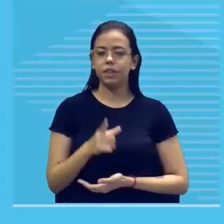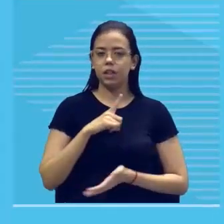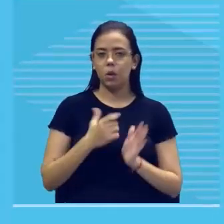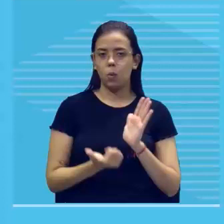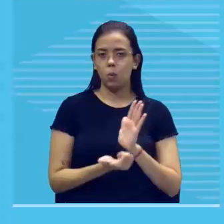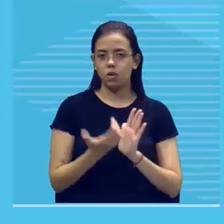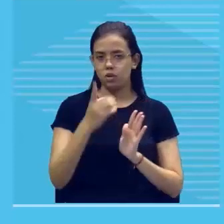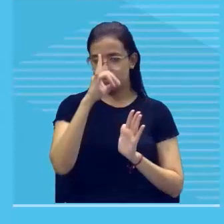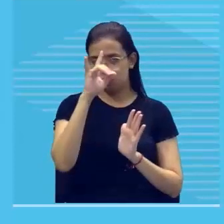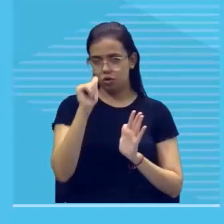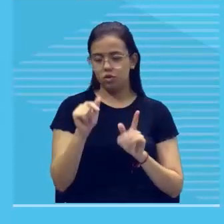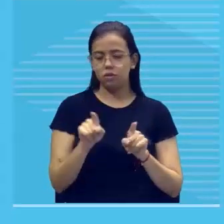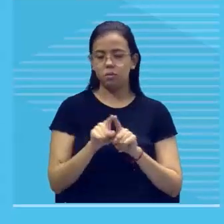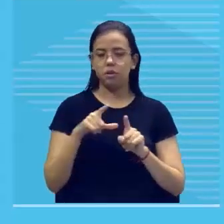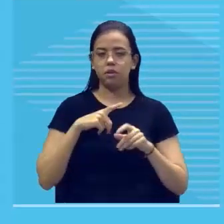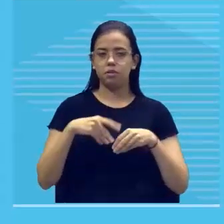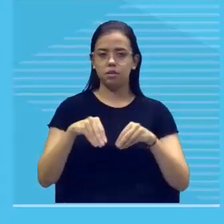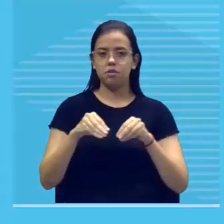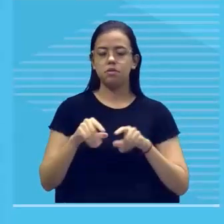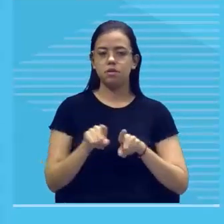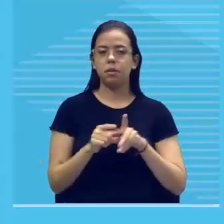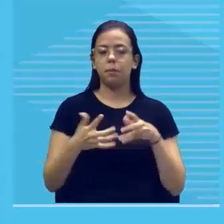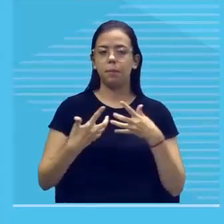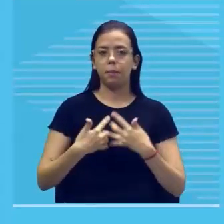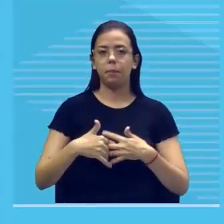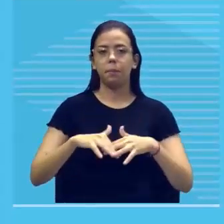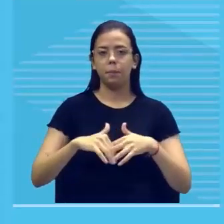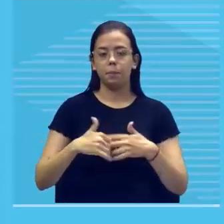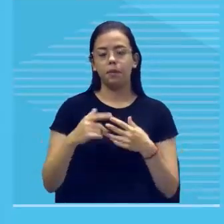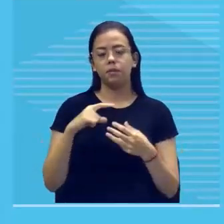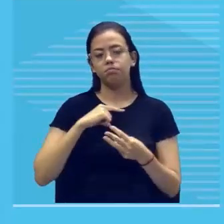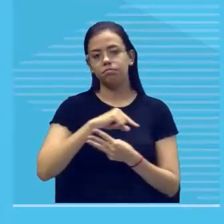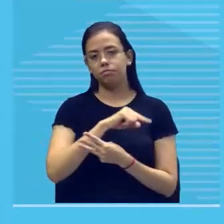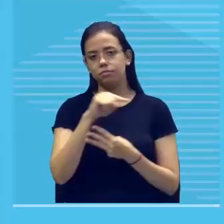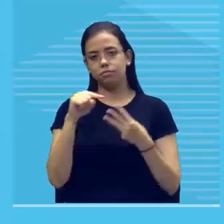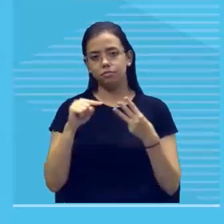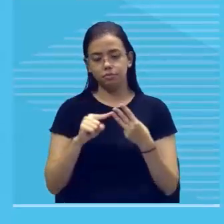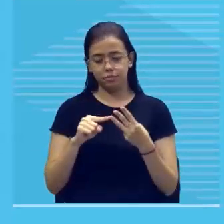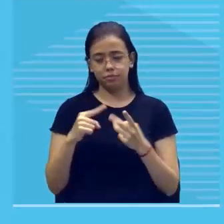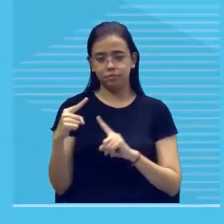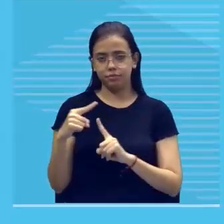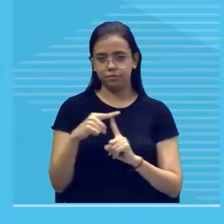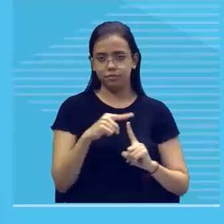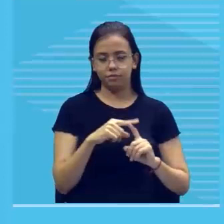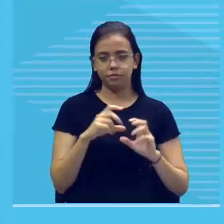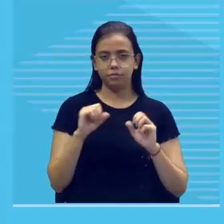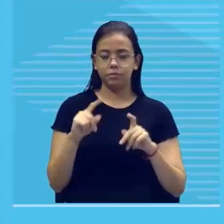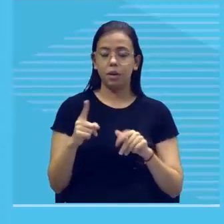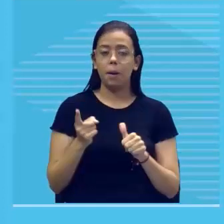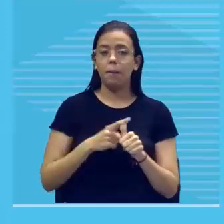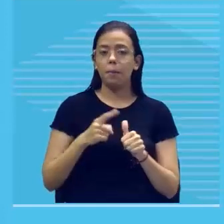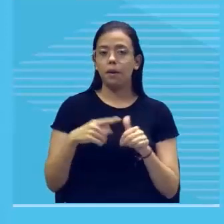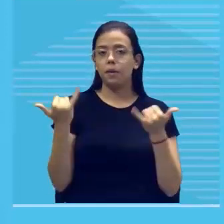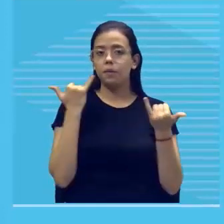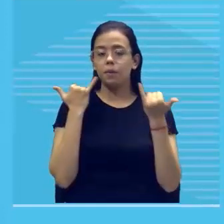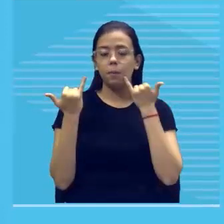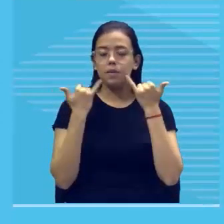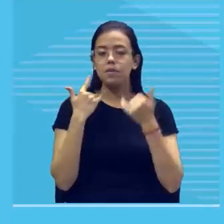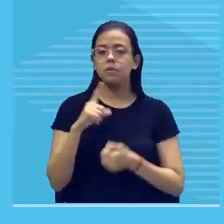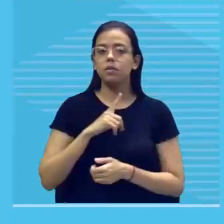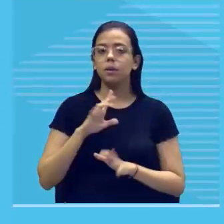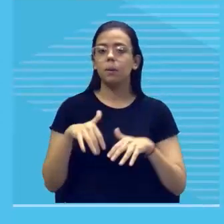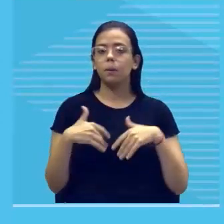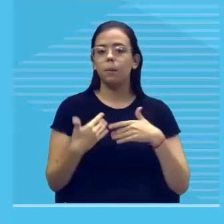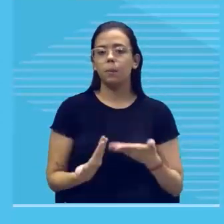Dias tecidos e máquinas né as nossas grandezas tá certa aí a primeira informação que a gente tem